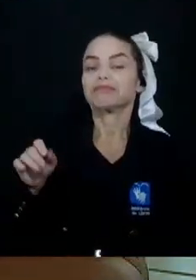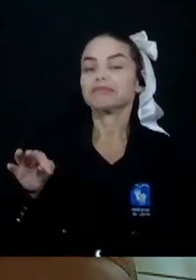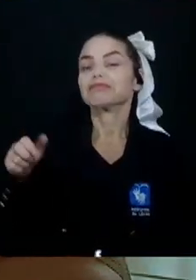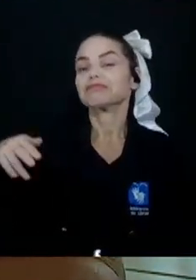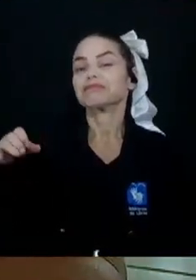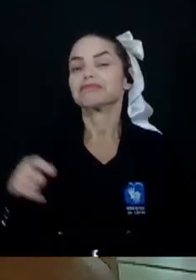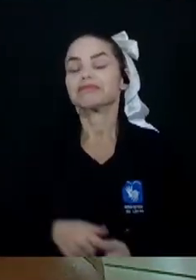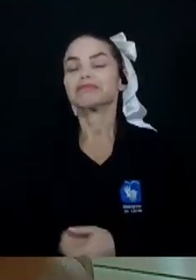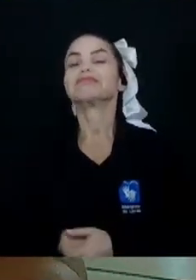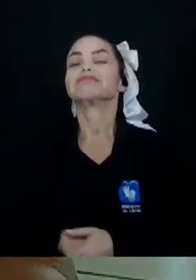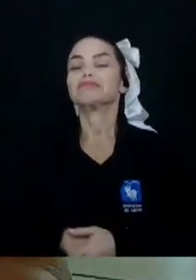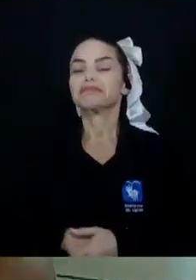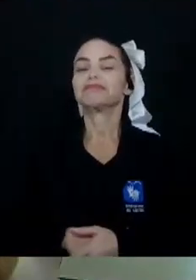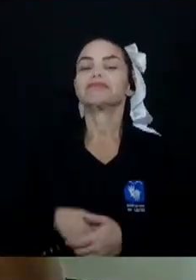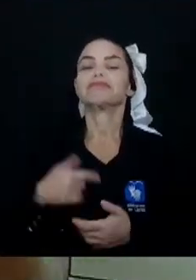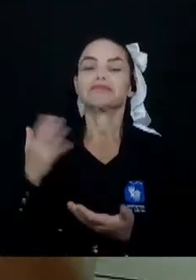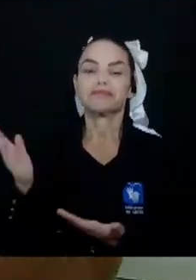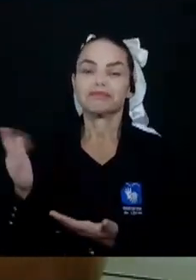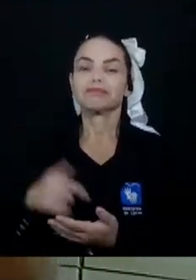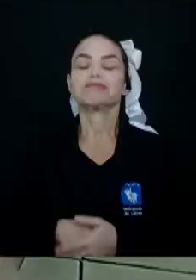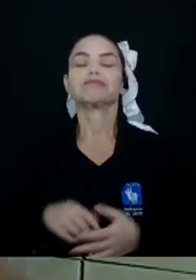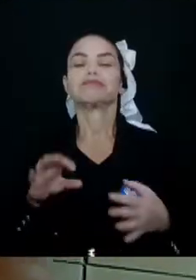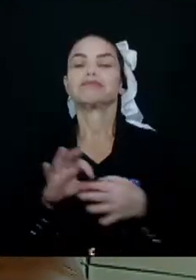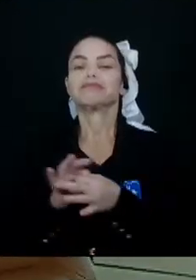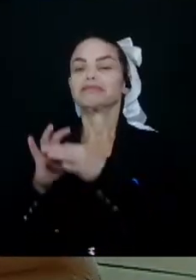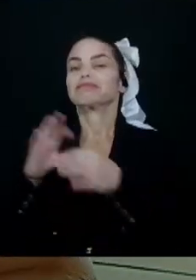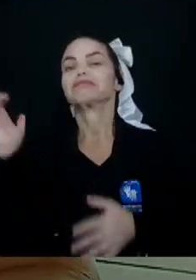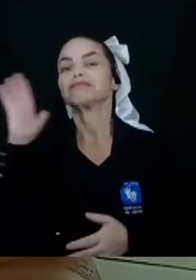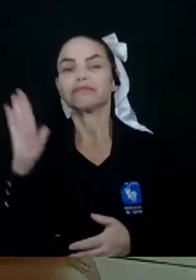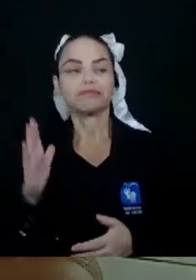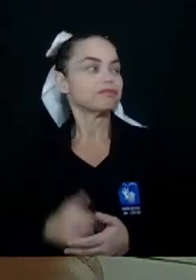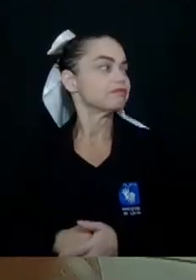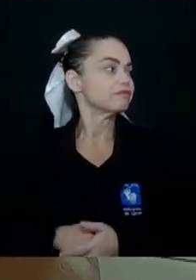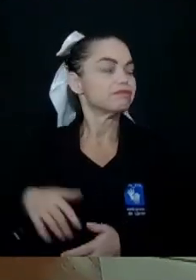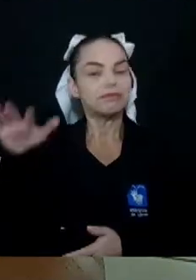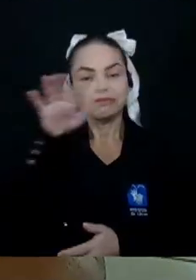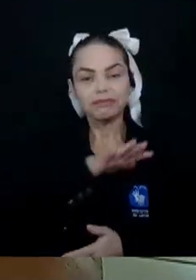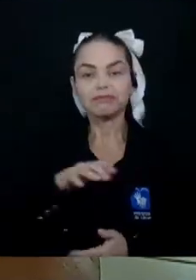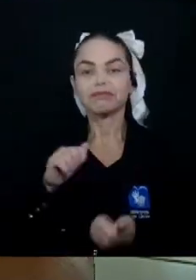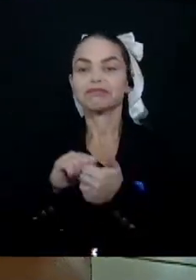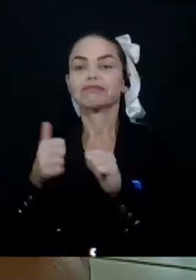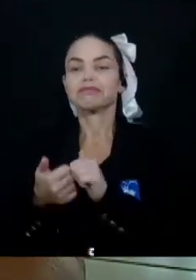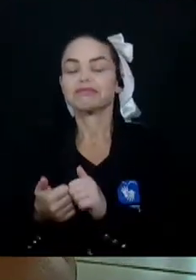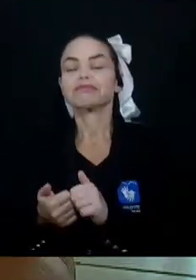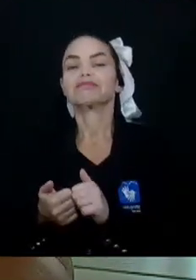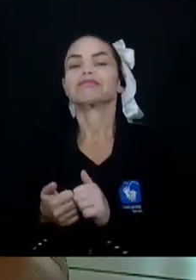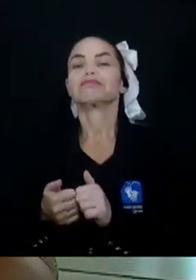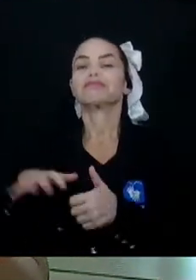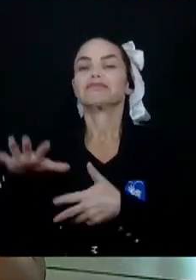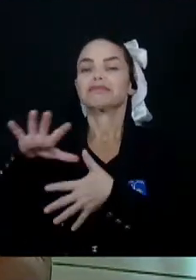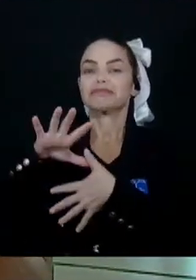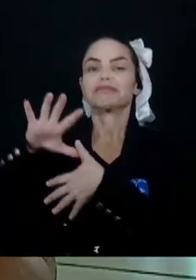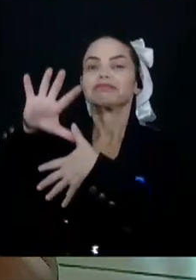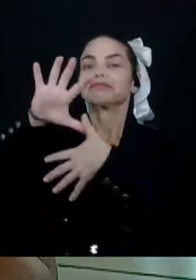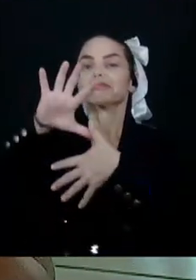Show, uma liga brasileira, onde abrange atletas da América Latina. Aí eu conquistei